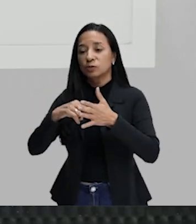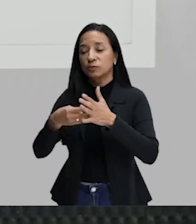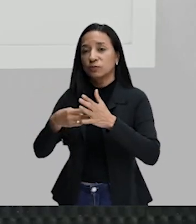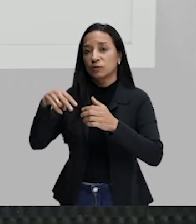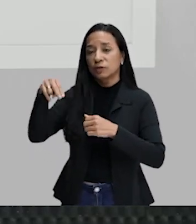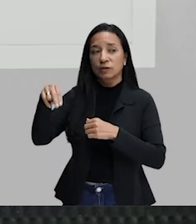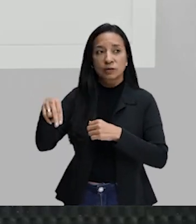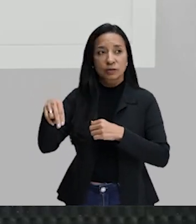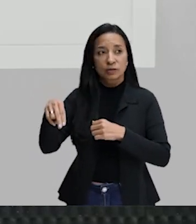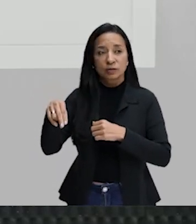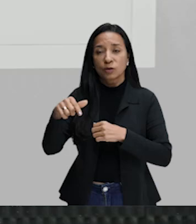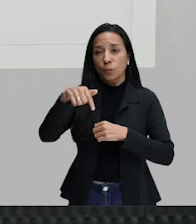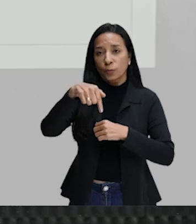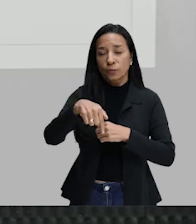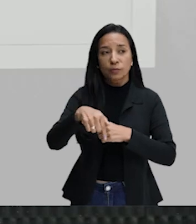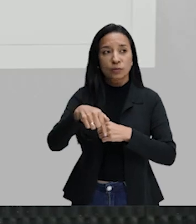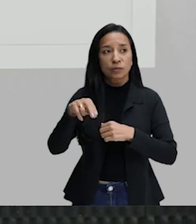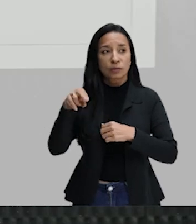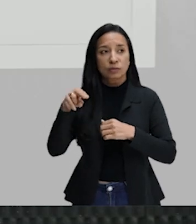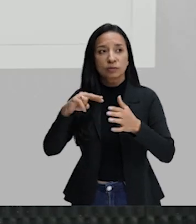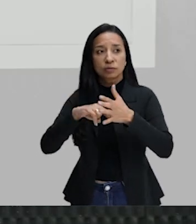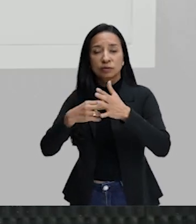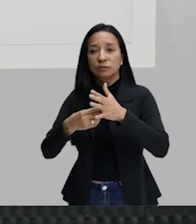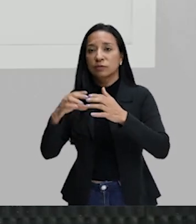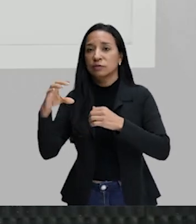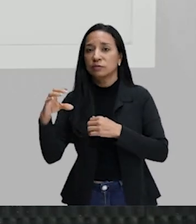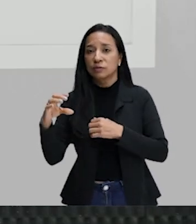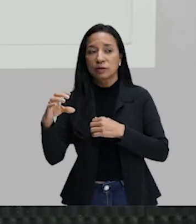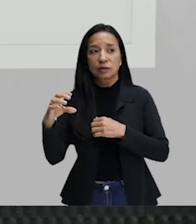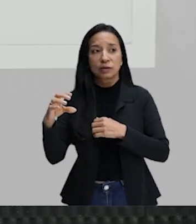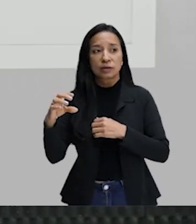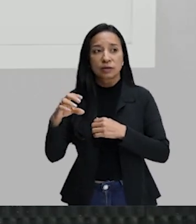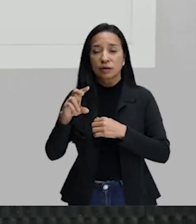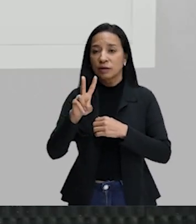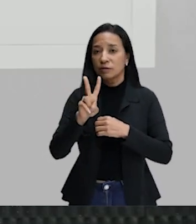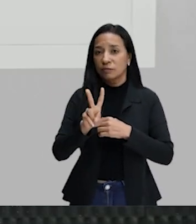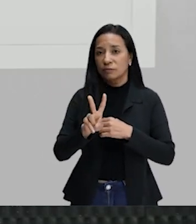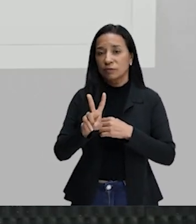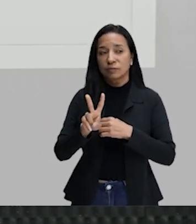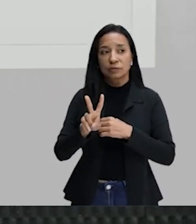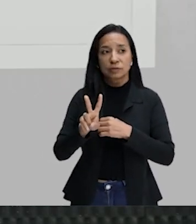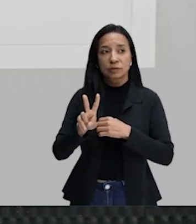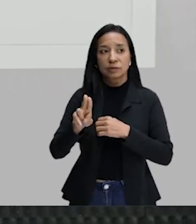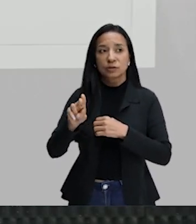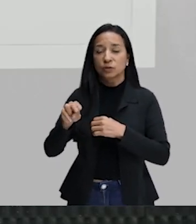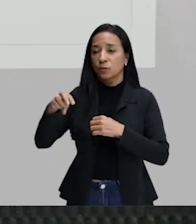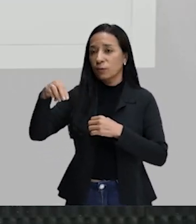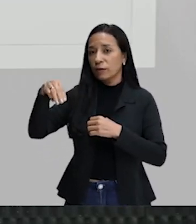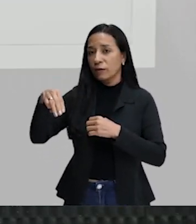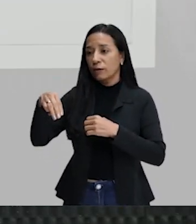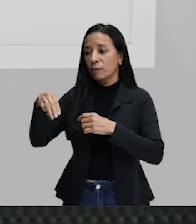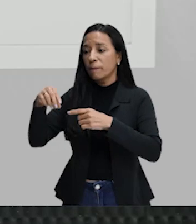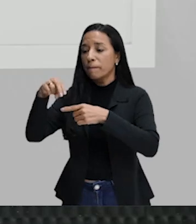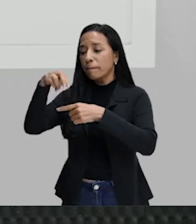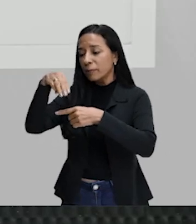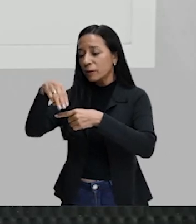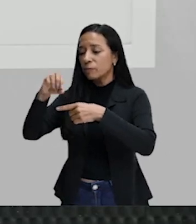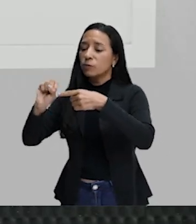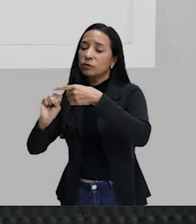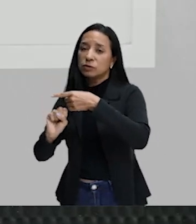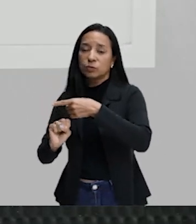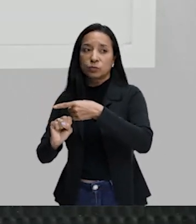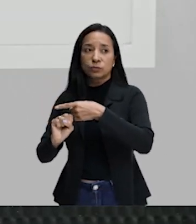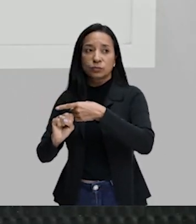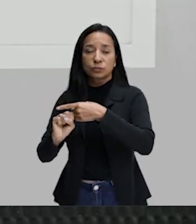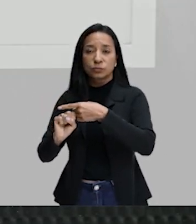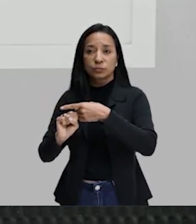segundo. E o campo magnético é dado em Tesla, né? Então são unidades que vocês já conhecem. Já